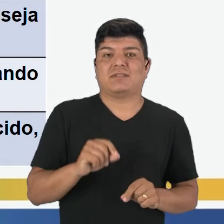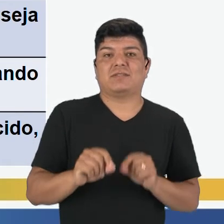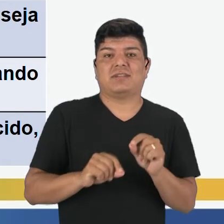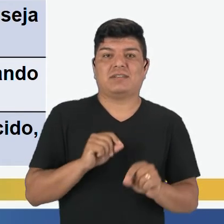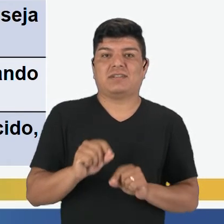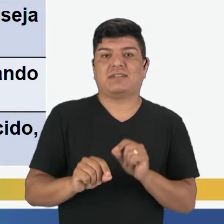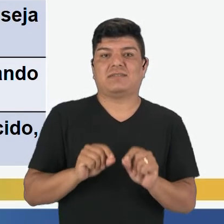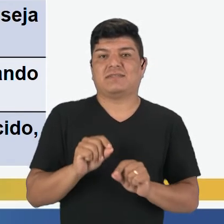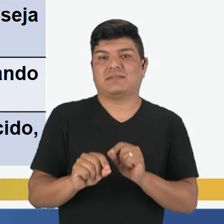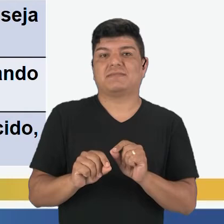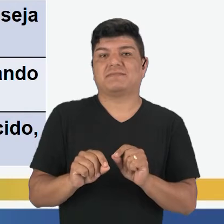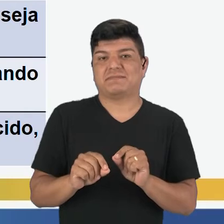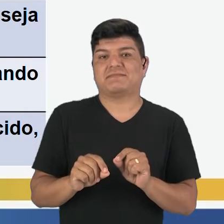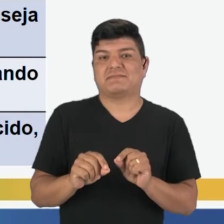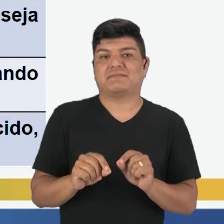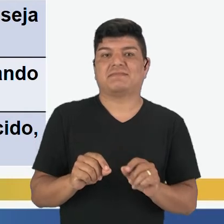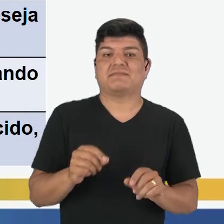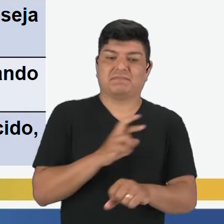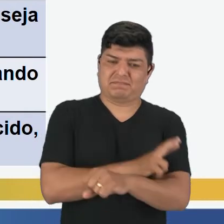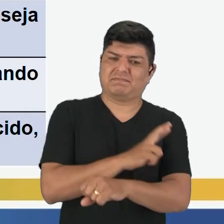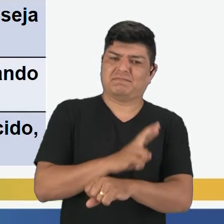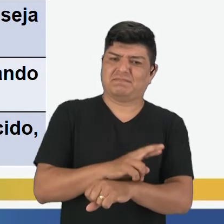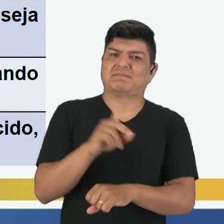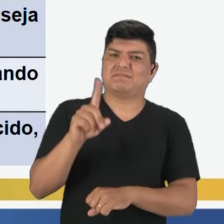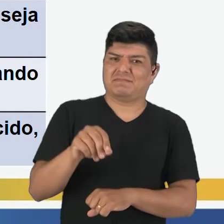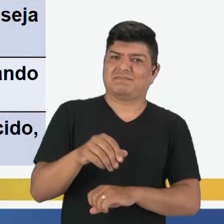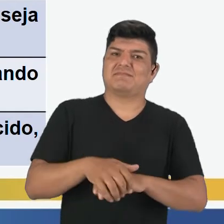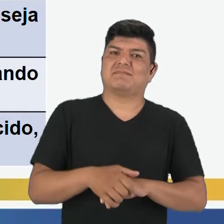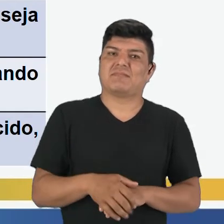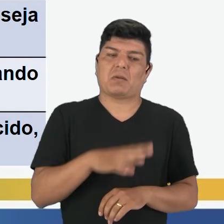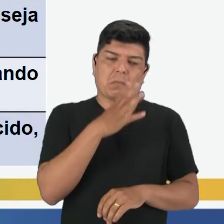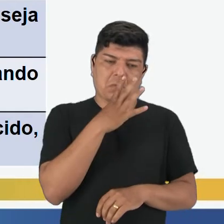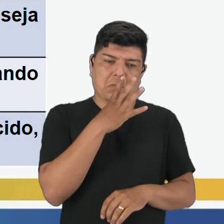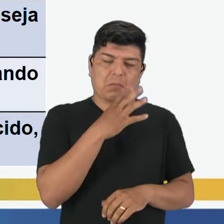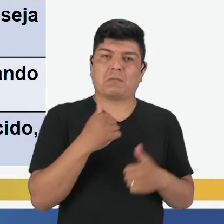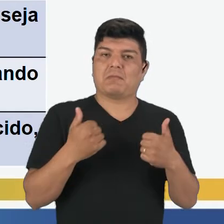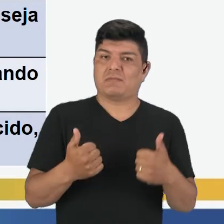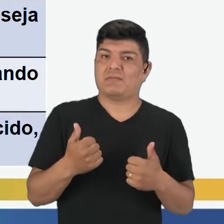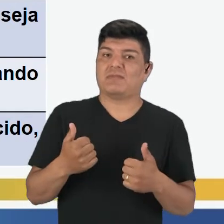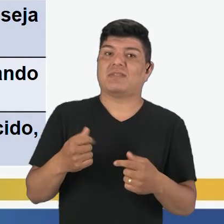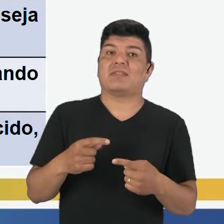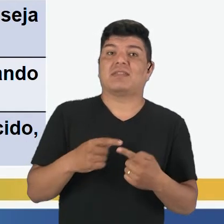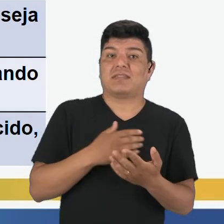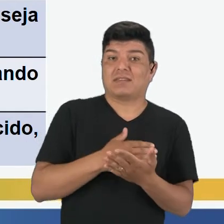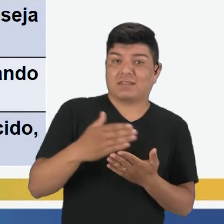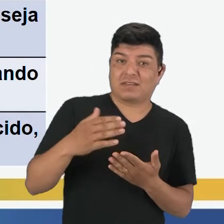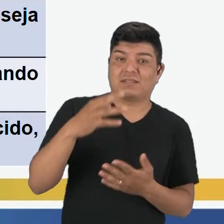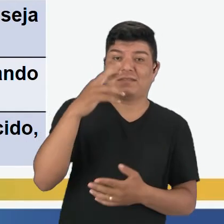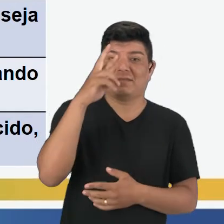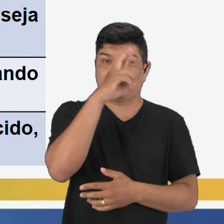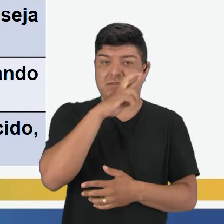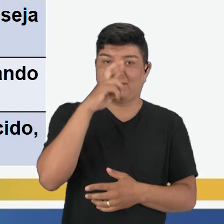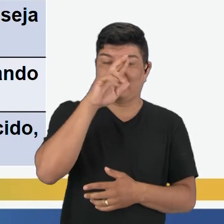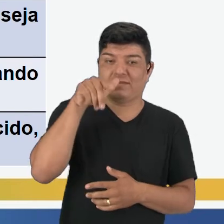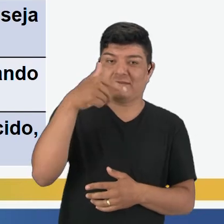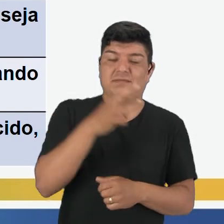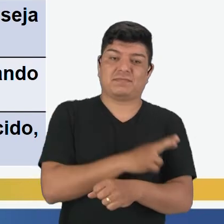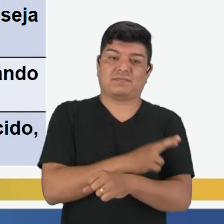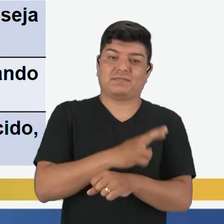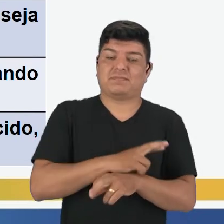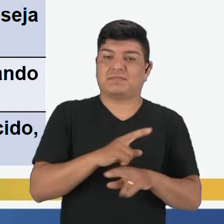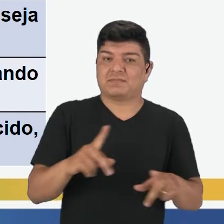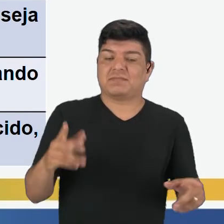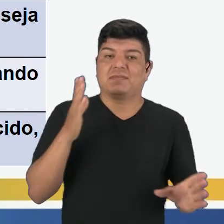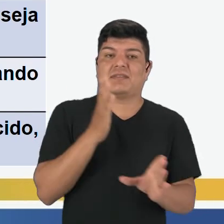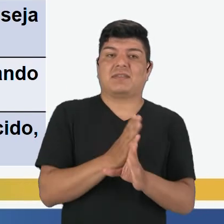vida, então ele é dessa religião, e aí você fica admirado. De repente você passa até a enxergar a religião de modo diferente